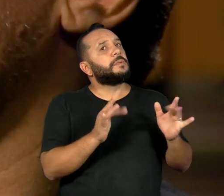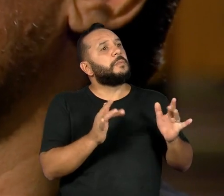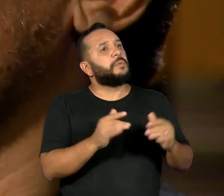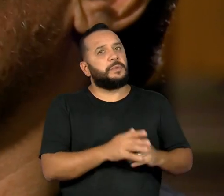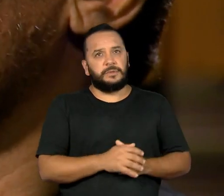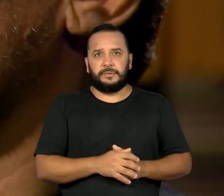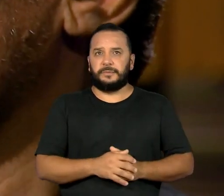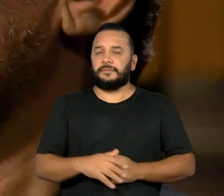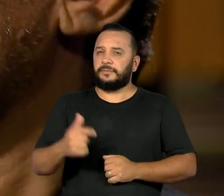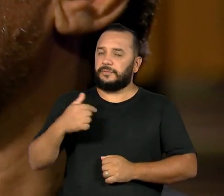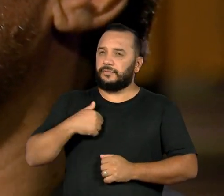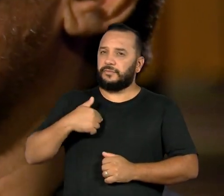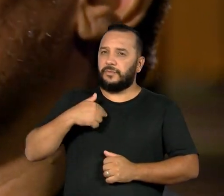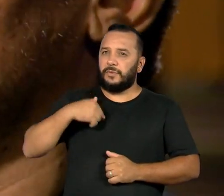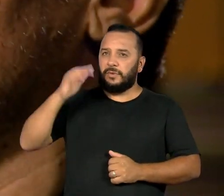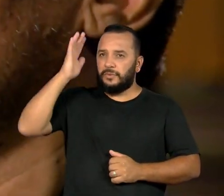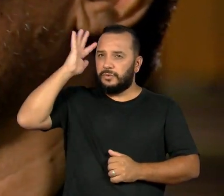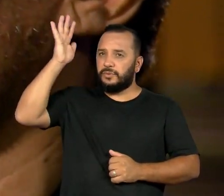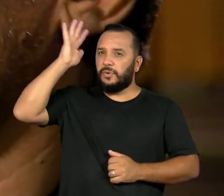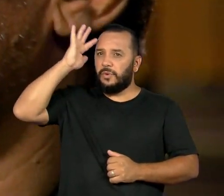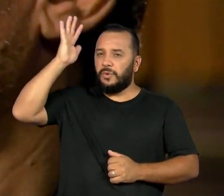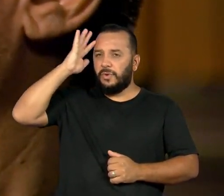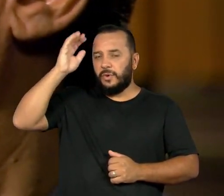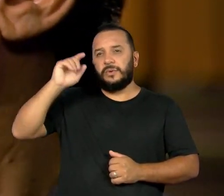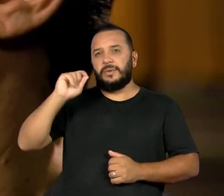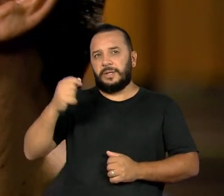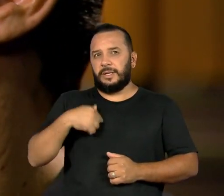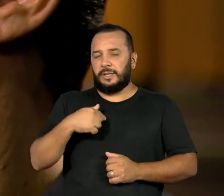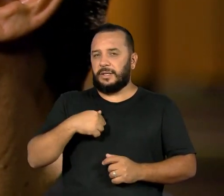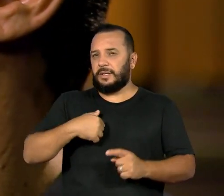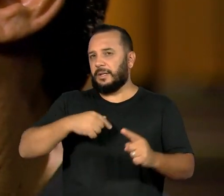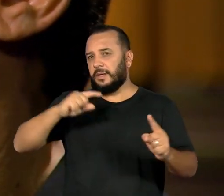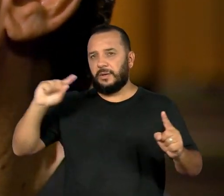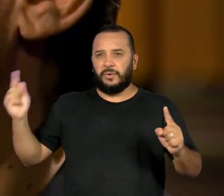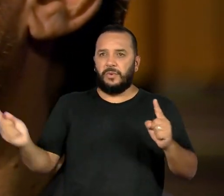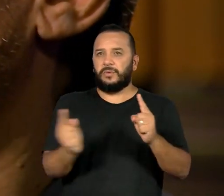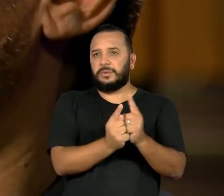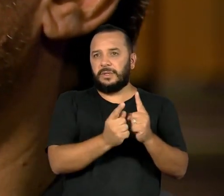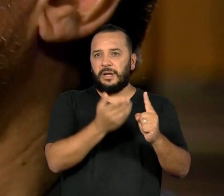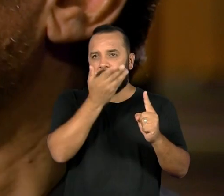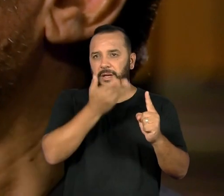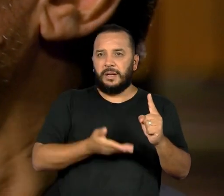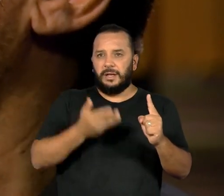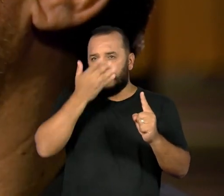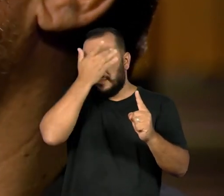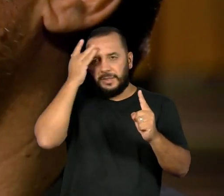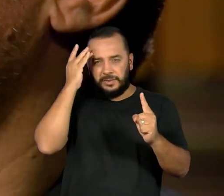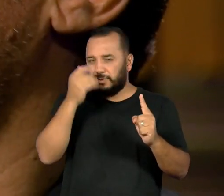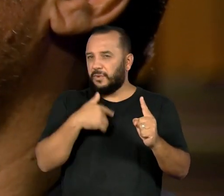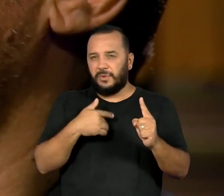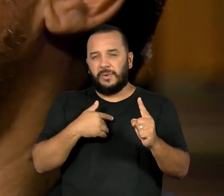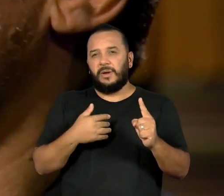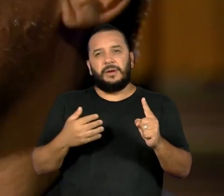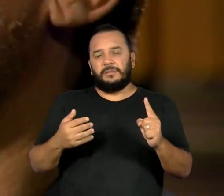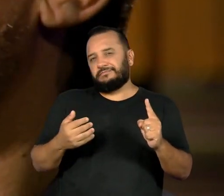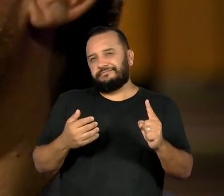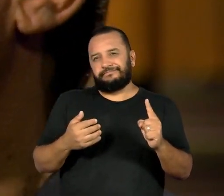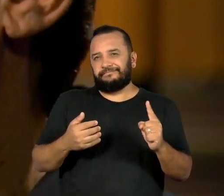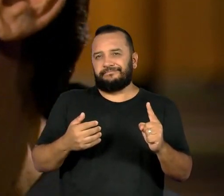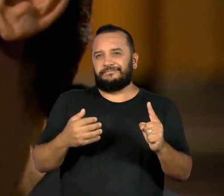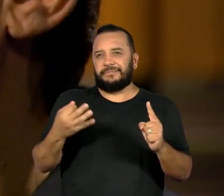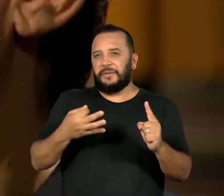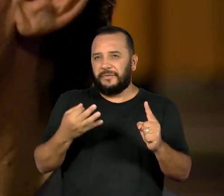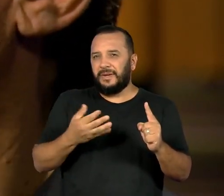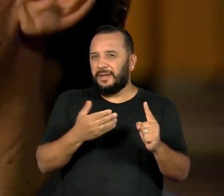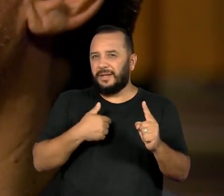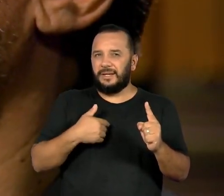tive o sonho de encontrar, né, a parceira que para quem vale todo